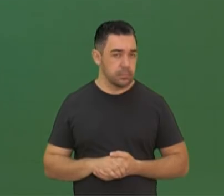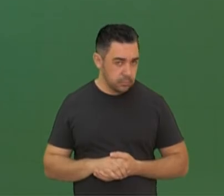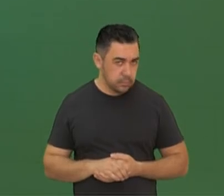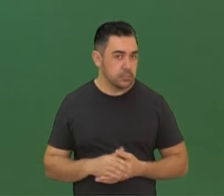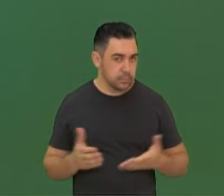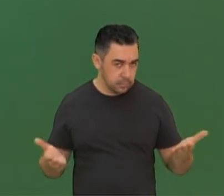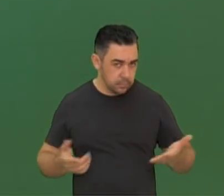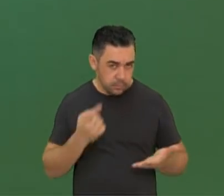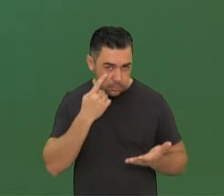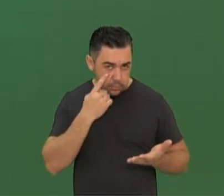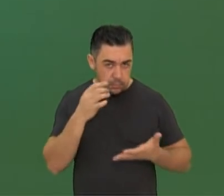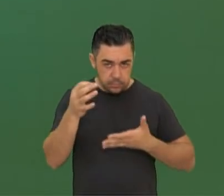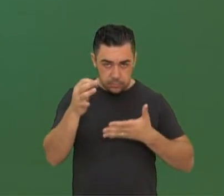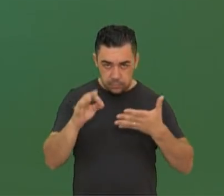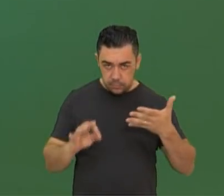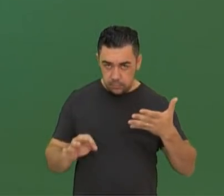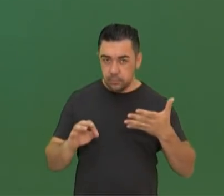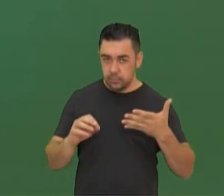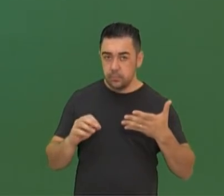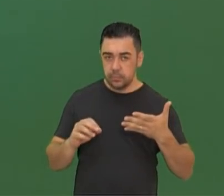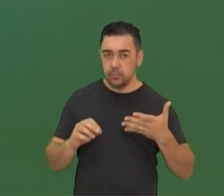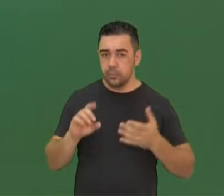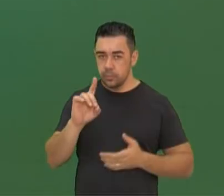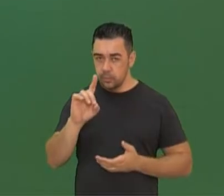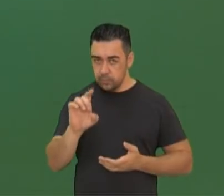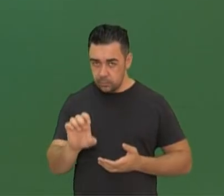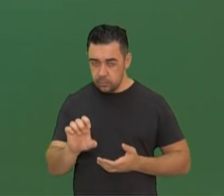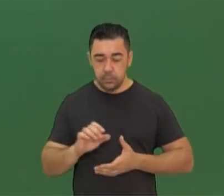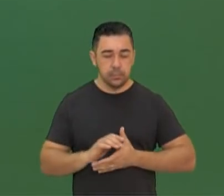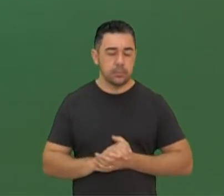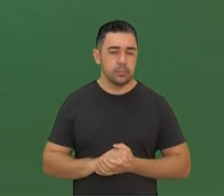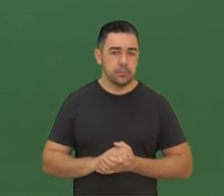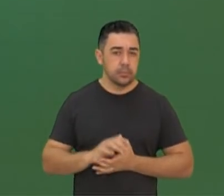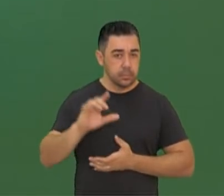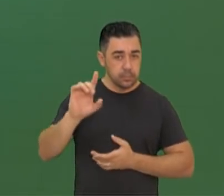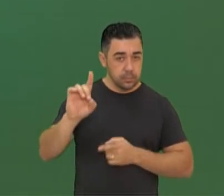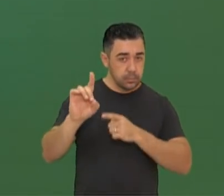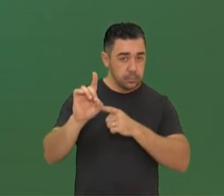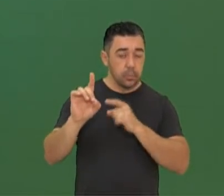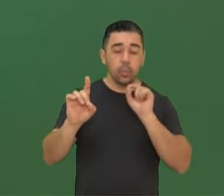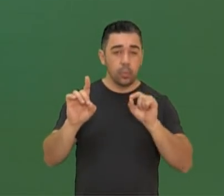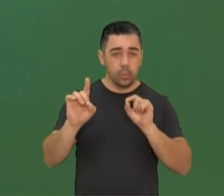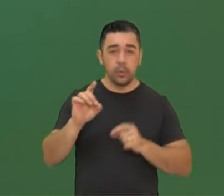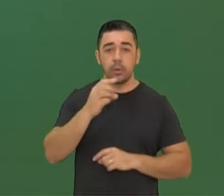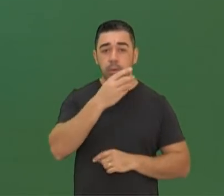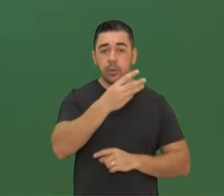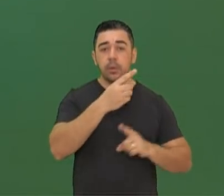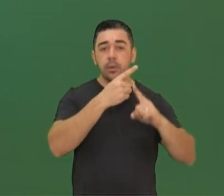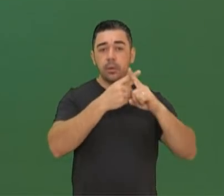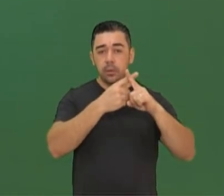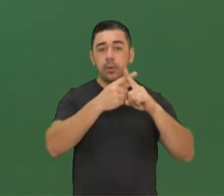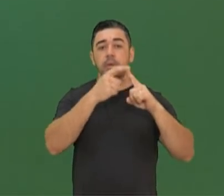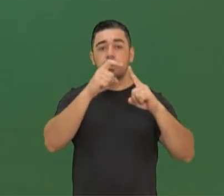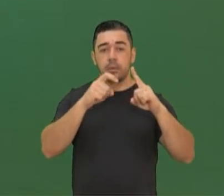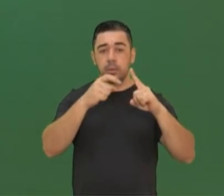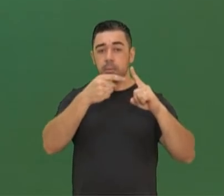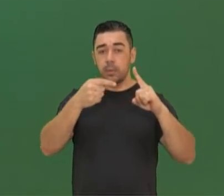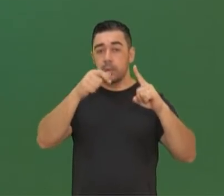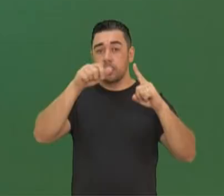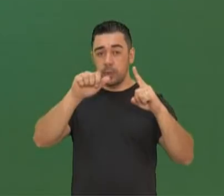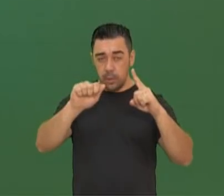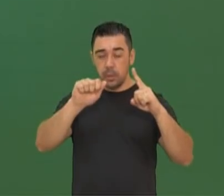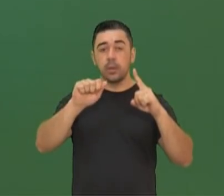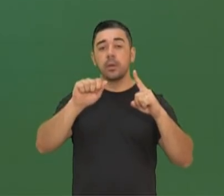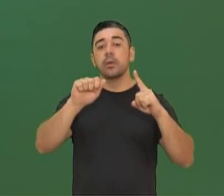Vamos lá então, pessoal, fazer a correção desses dois últimos exercícios. Dá uma olhada. Na letra D, eu tenho 3 vezes x menos a igual